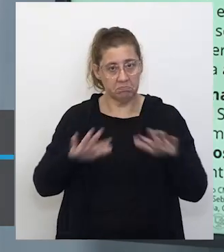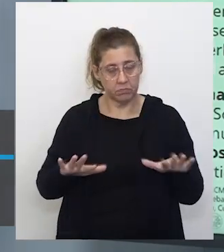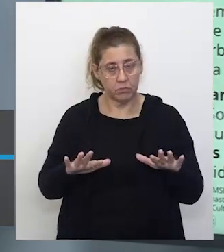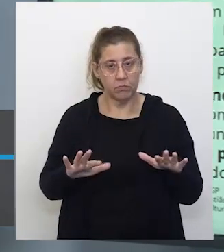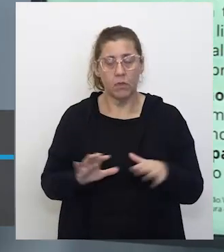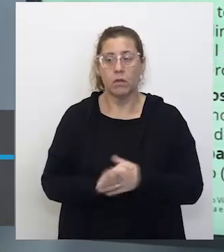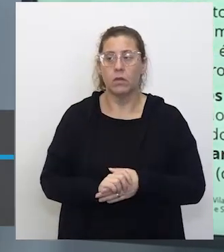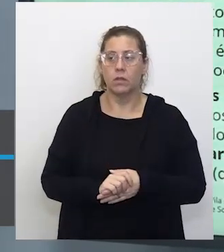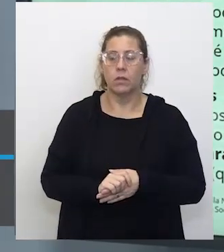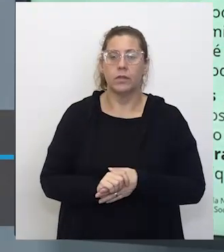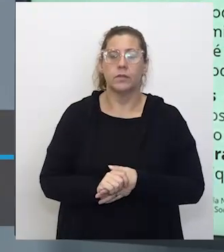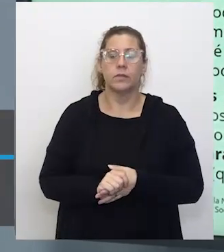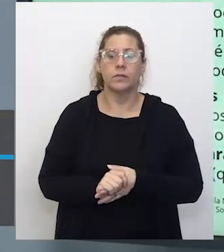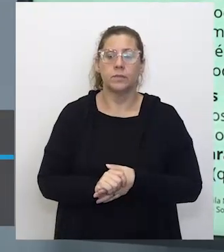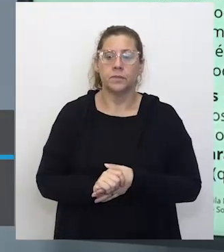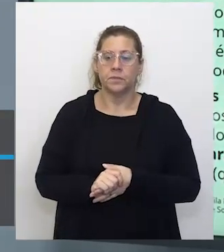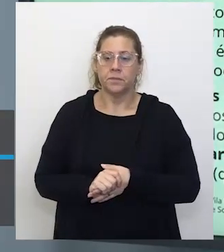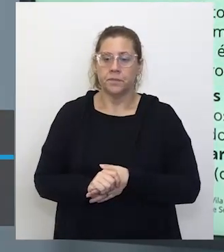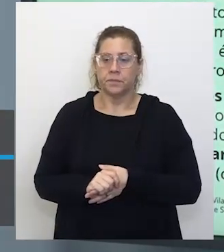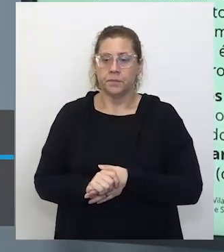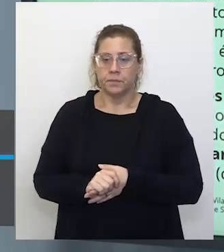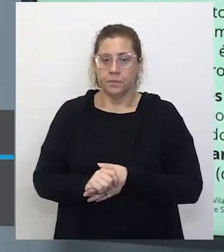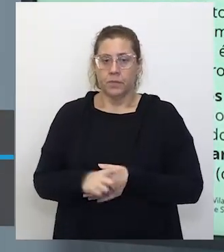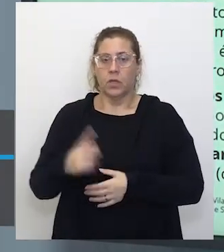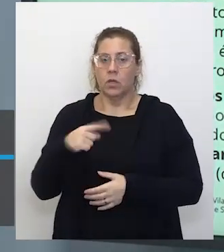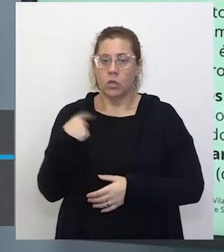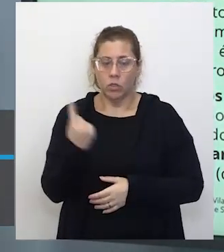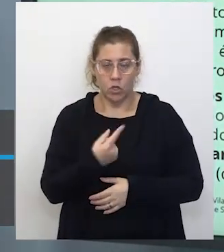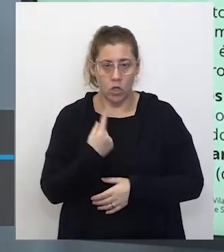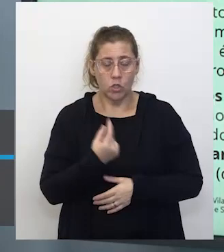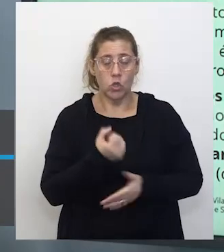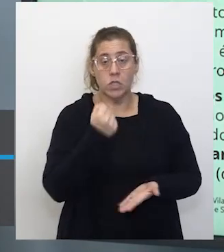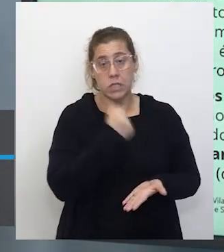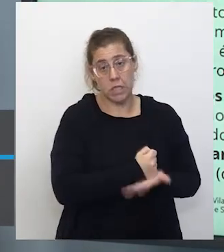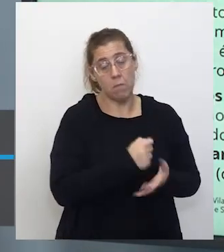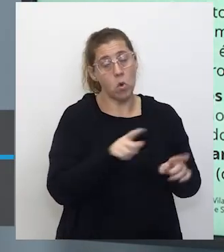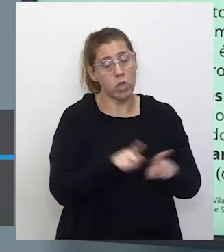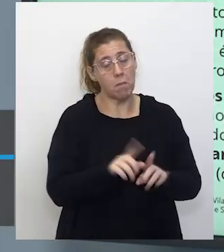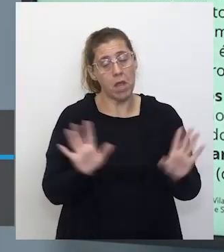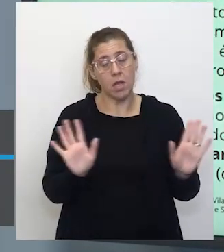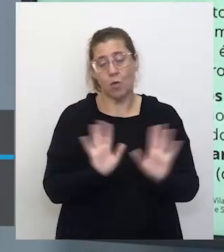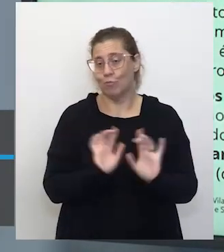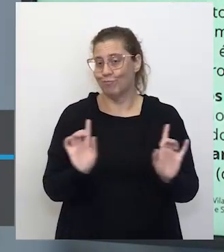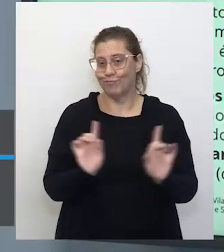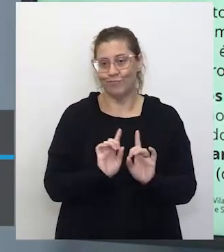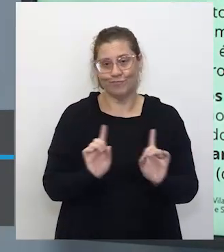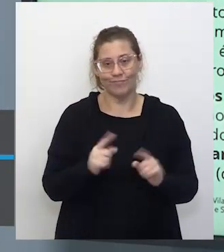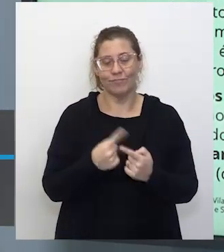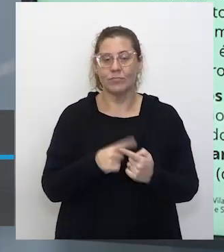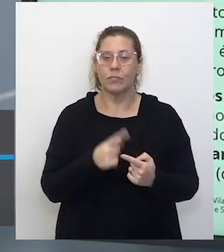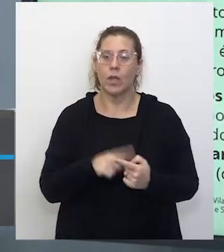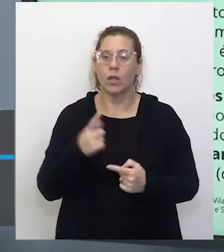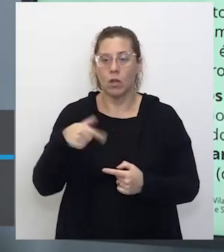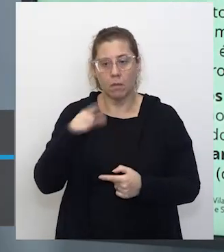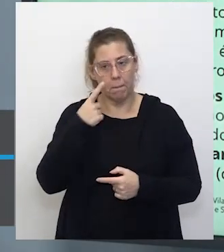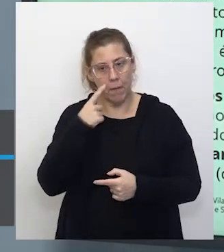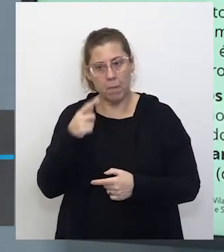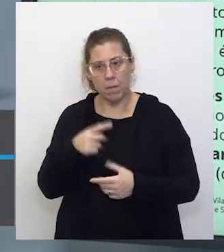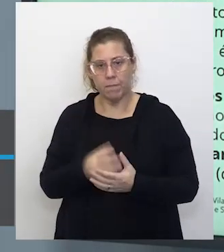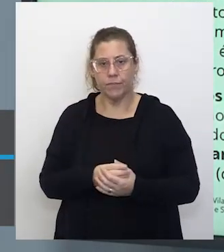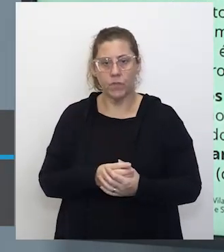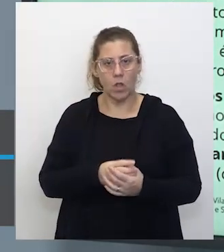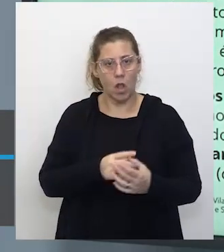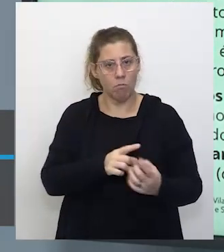nem sempre são naturais, a nossa simbologia também não. Né? E aí nós pegamos emprestado